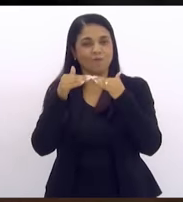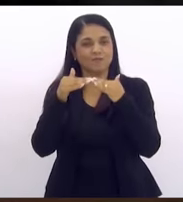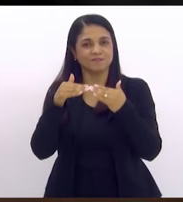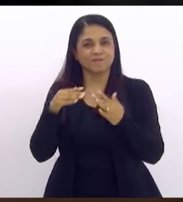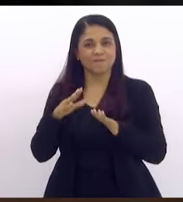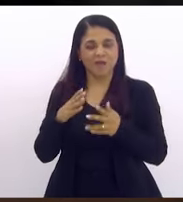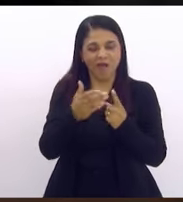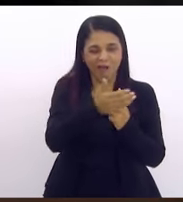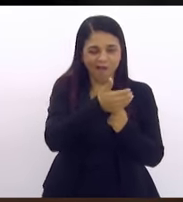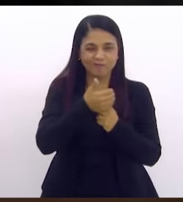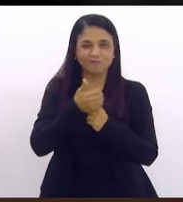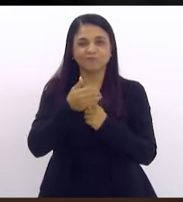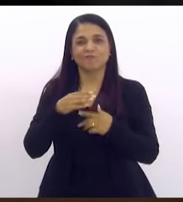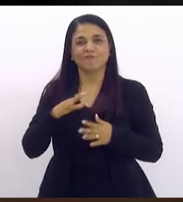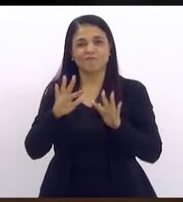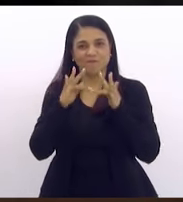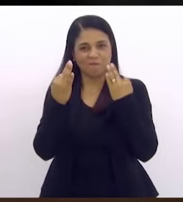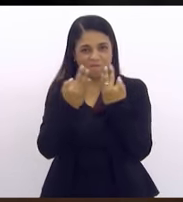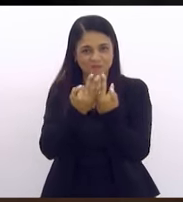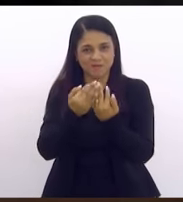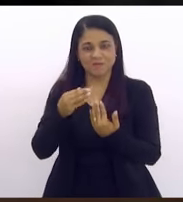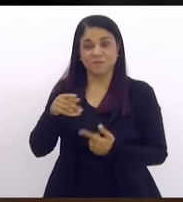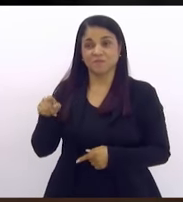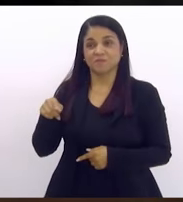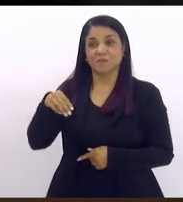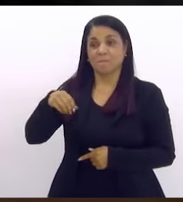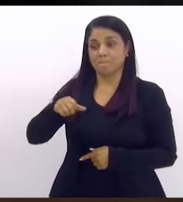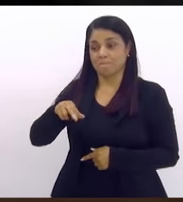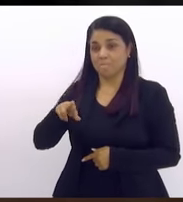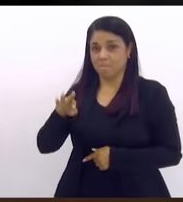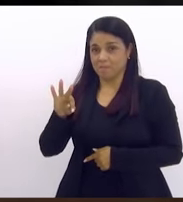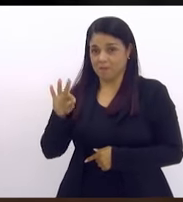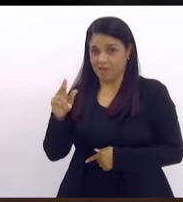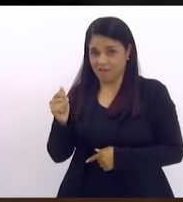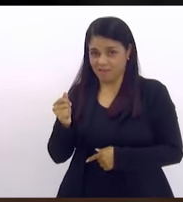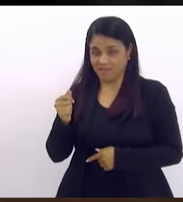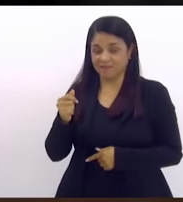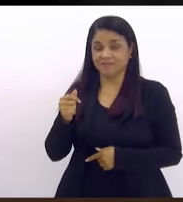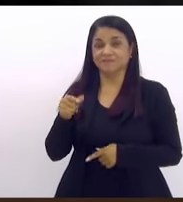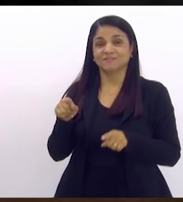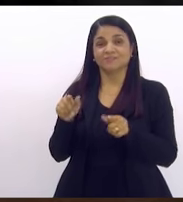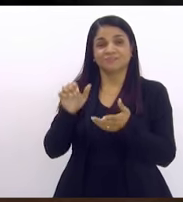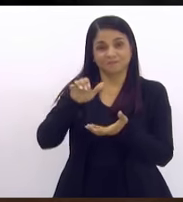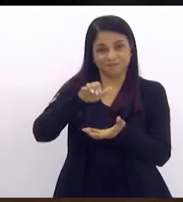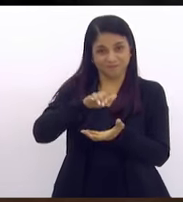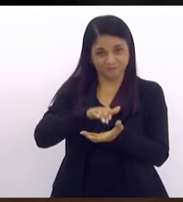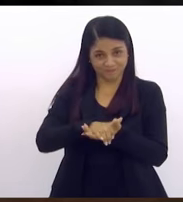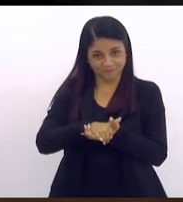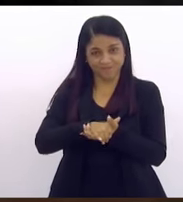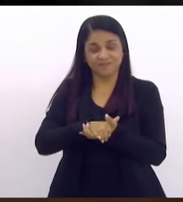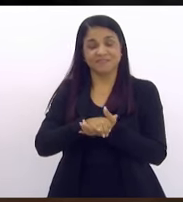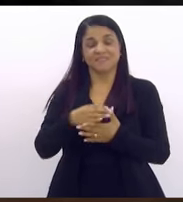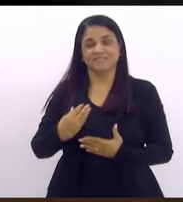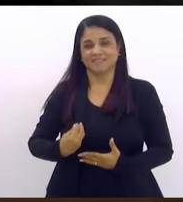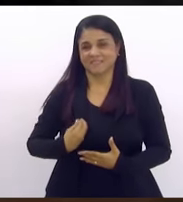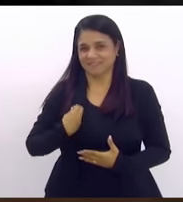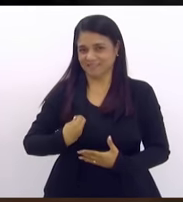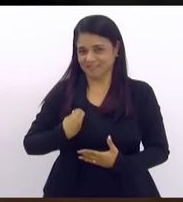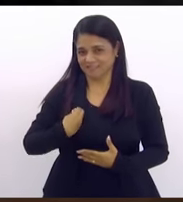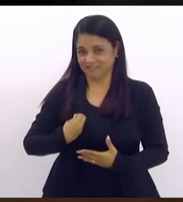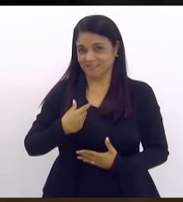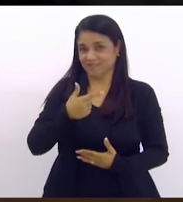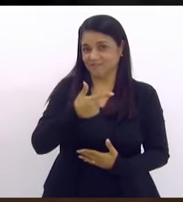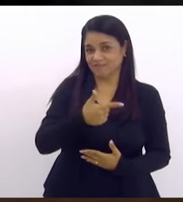família com Ana Marta Ivan vem dividindo o percurso dessa nada fácil arte de viver durante